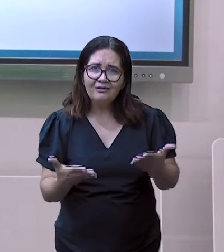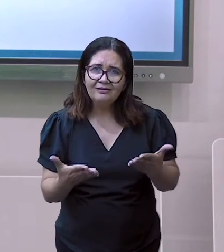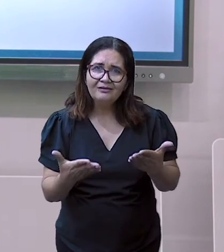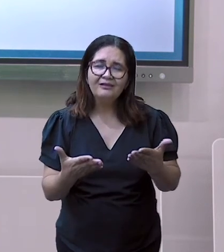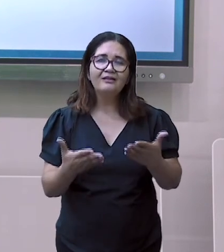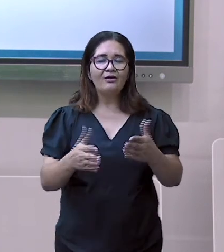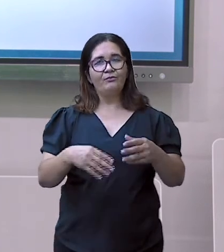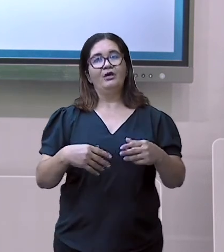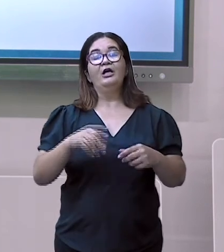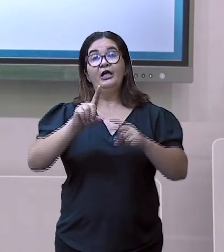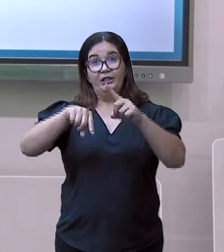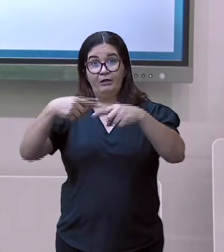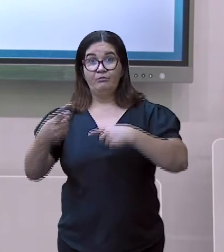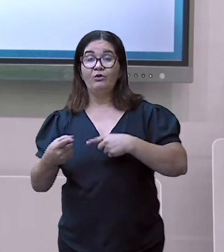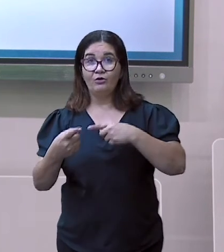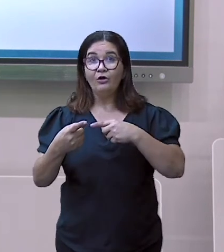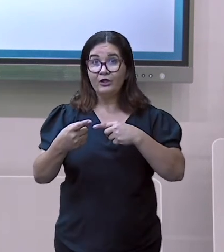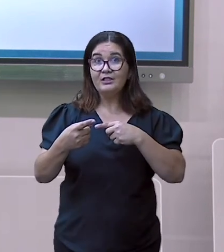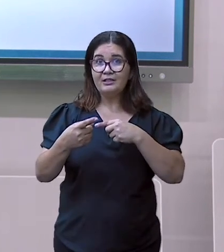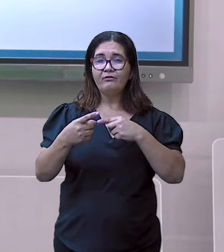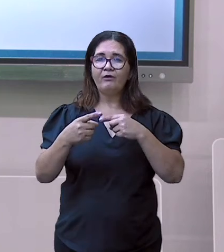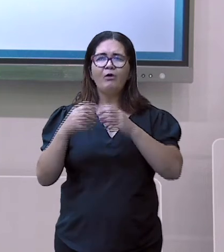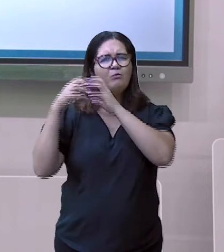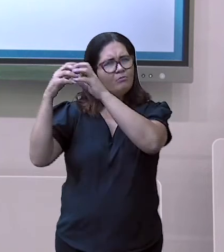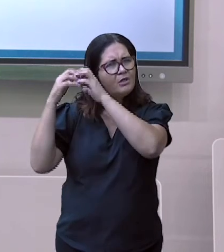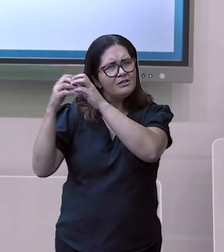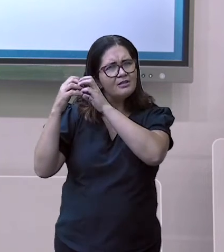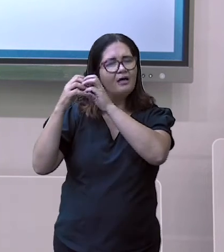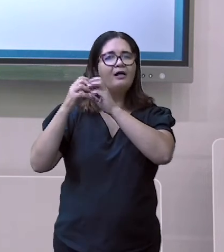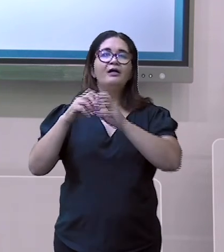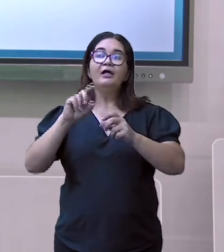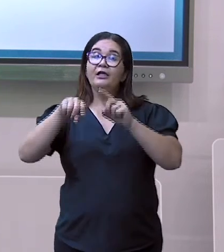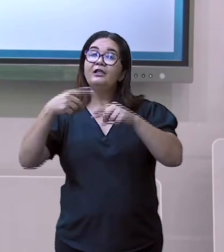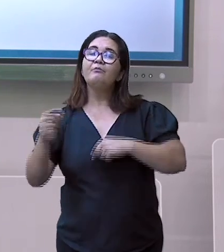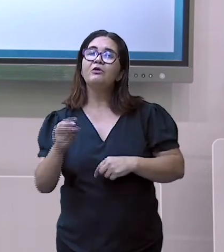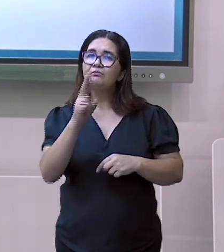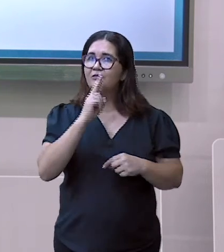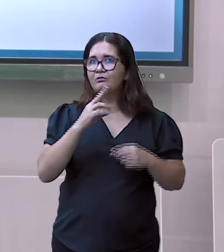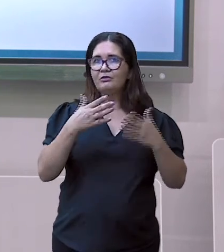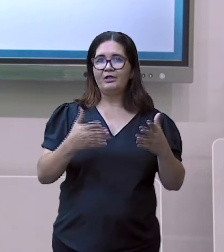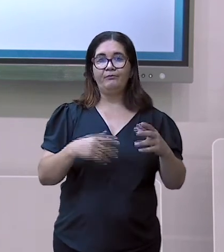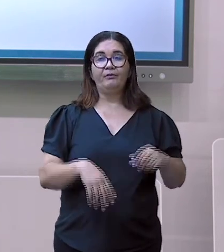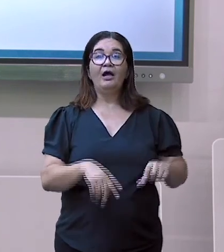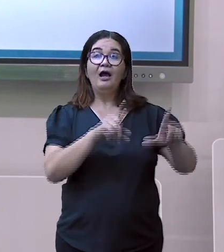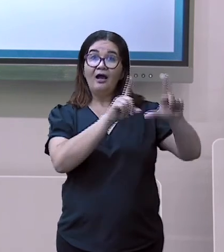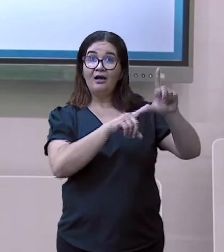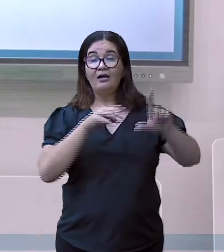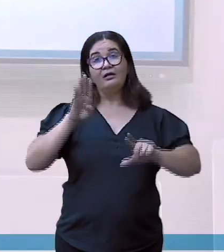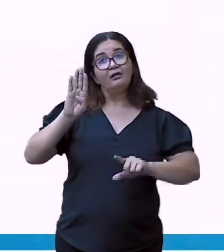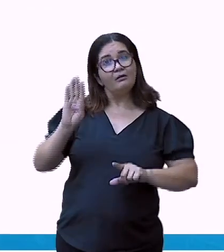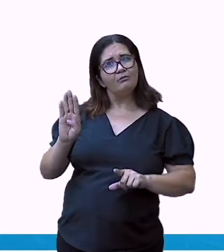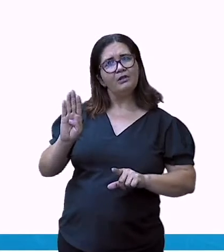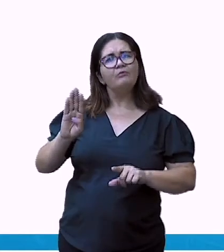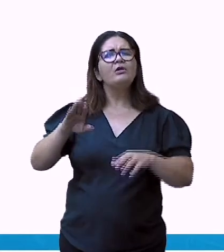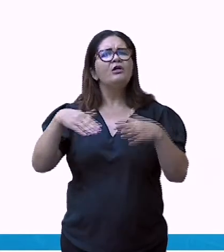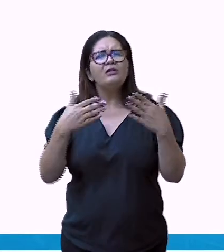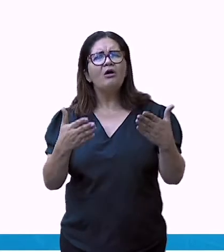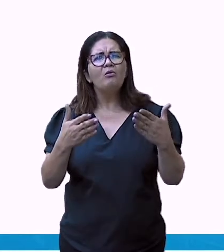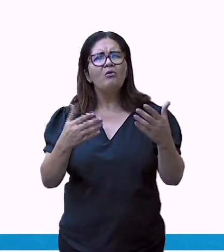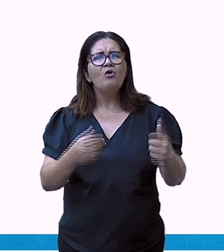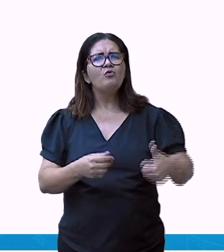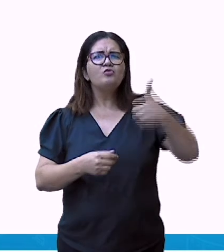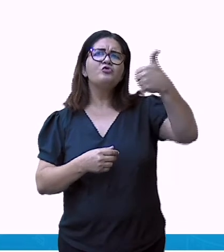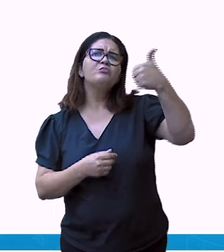a letra B e vê o que está sendo pedido na letra B? A letra B pede: quem foram os primeiros habitantes